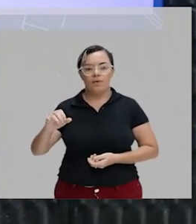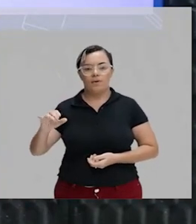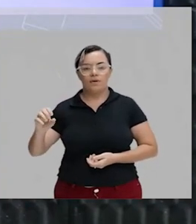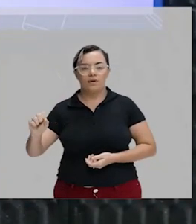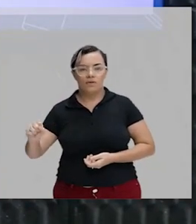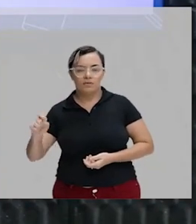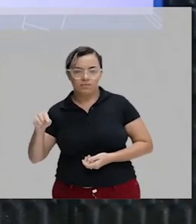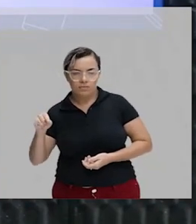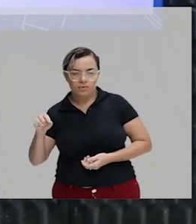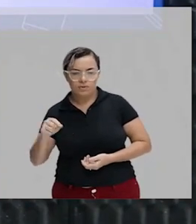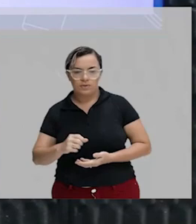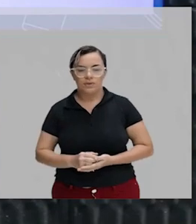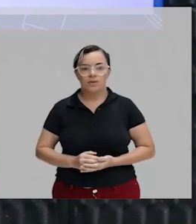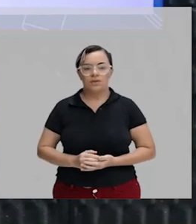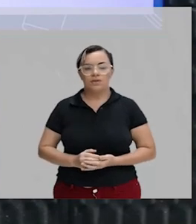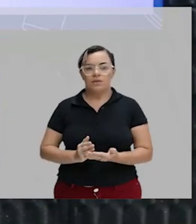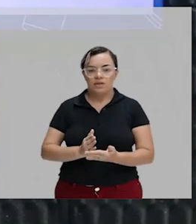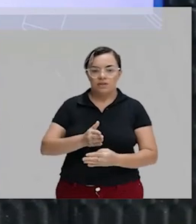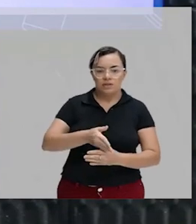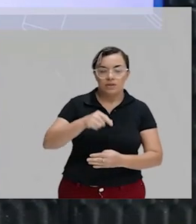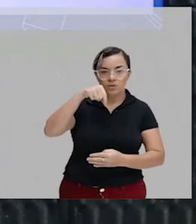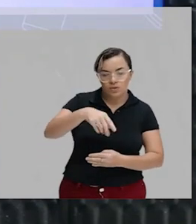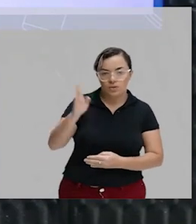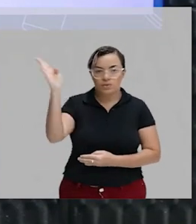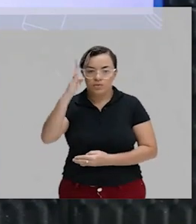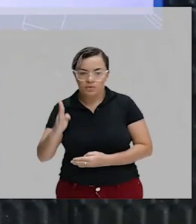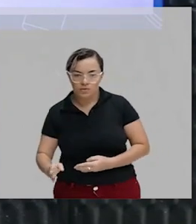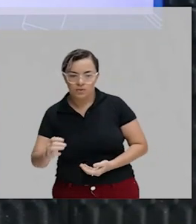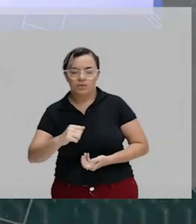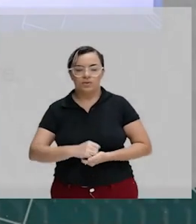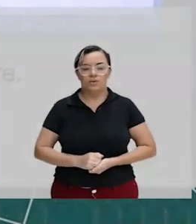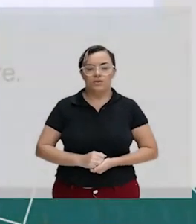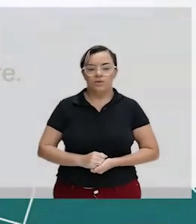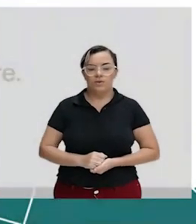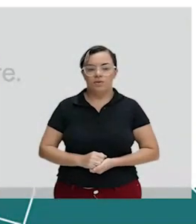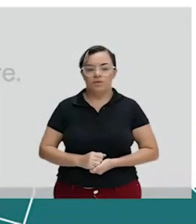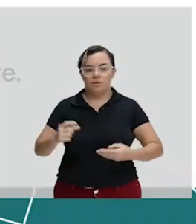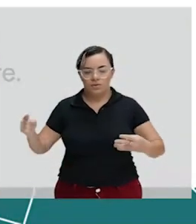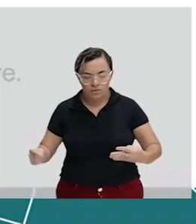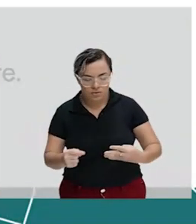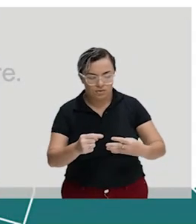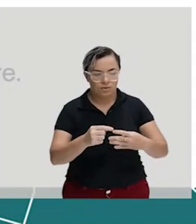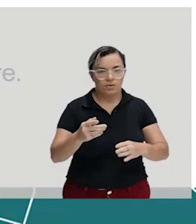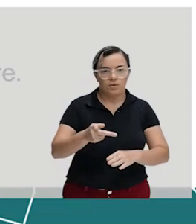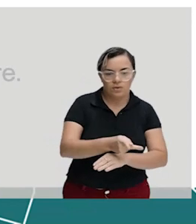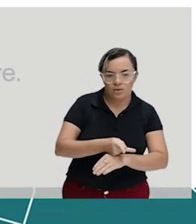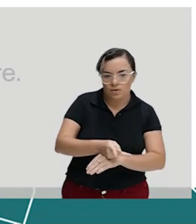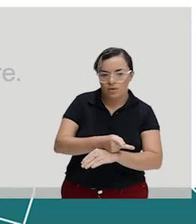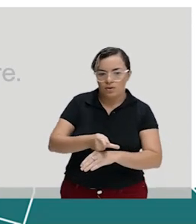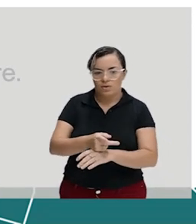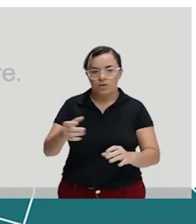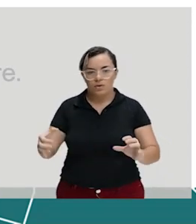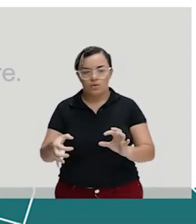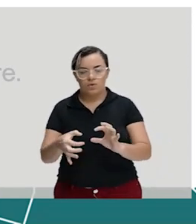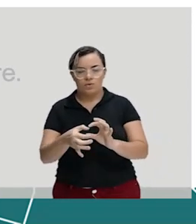Souza que introduz o simbolismo aqui no Brasil os simbolistas procuraram unir o